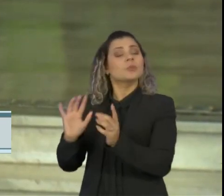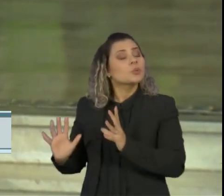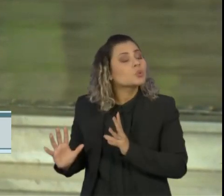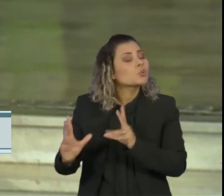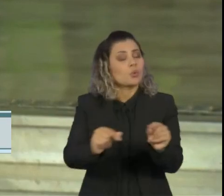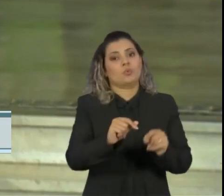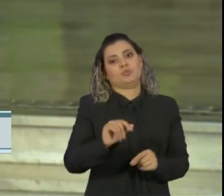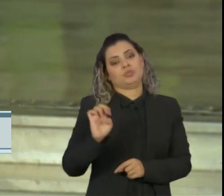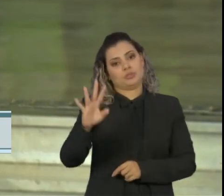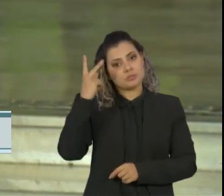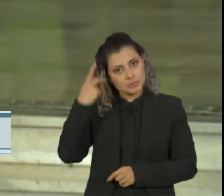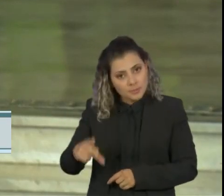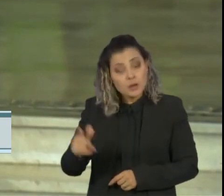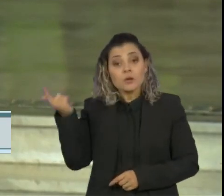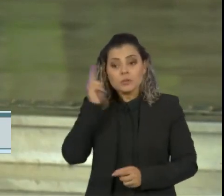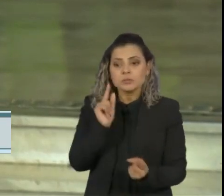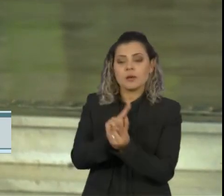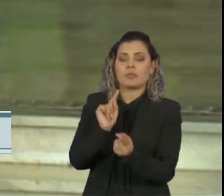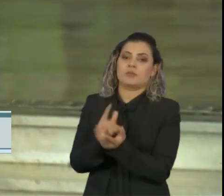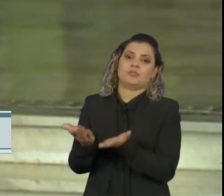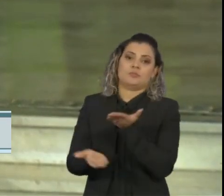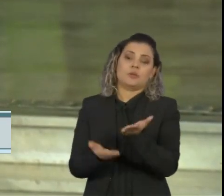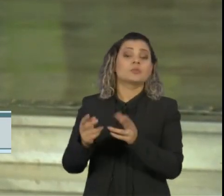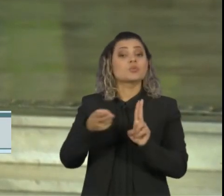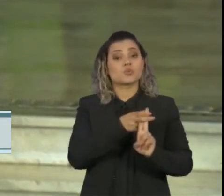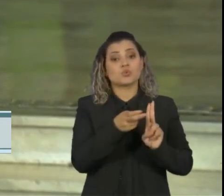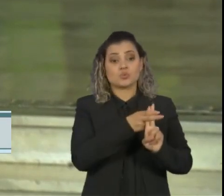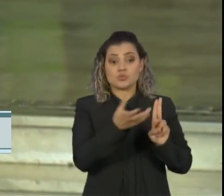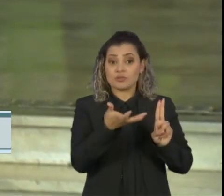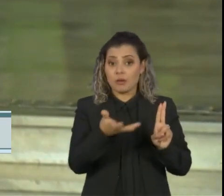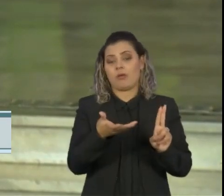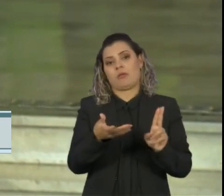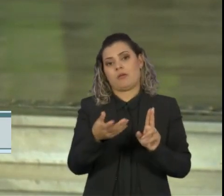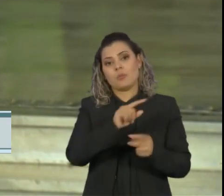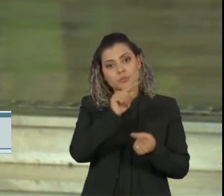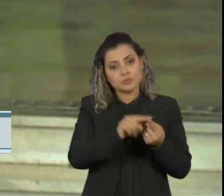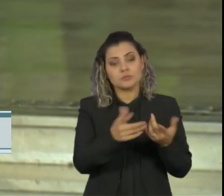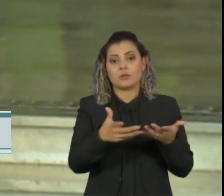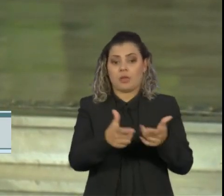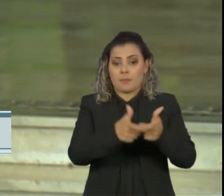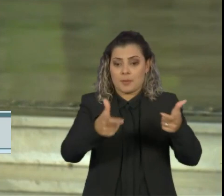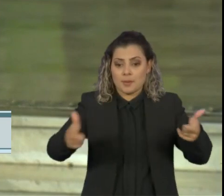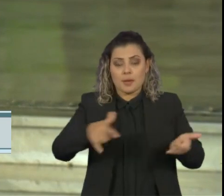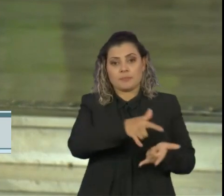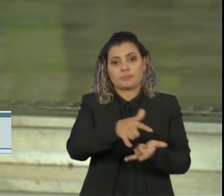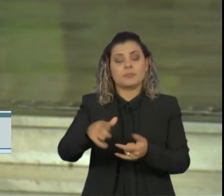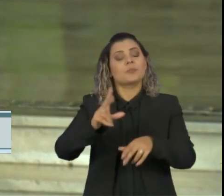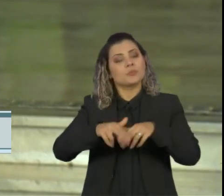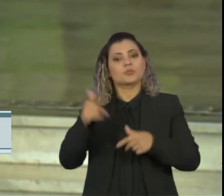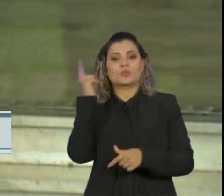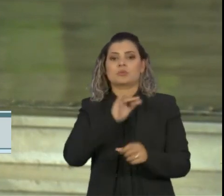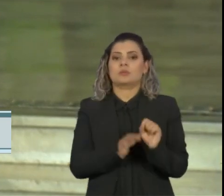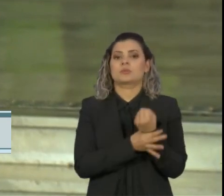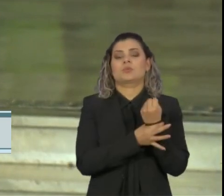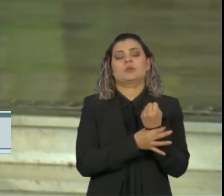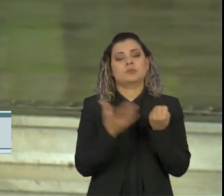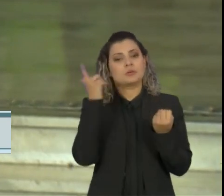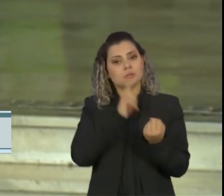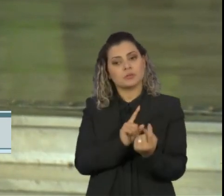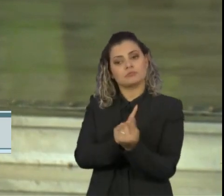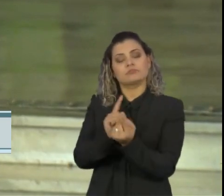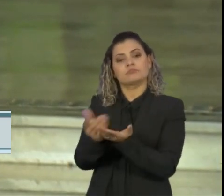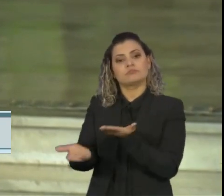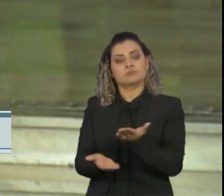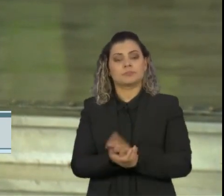acesso a leitos, que foi um dos princípios sempre do SUS, e com esse olhar regionalizado a gente consegue garantir essa